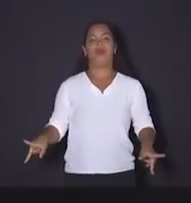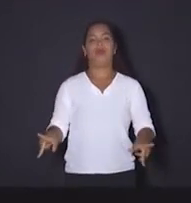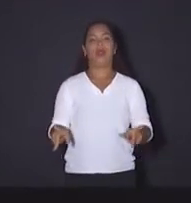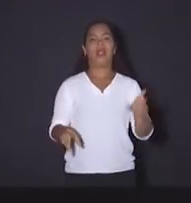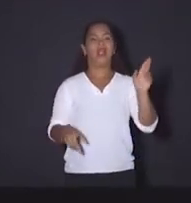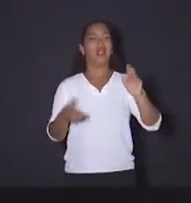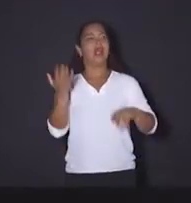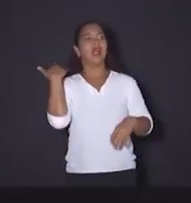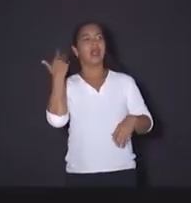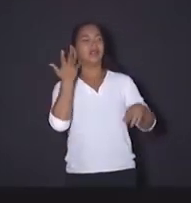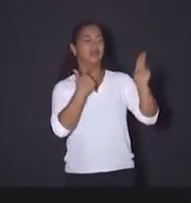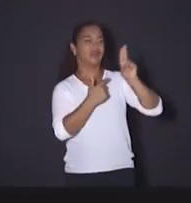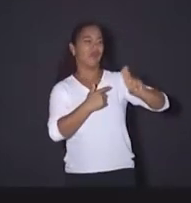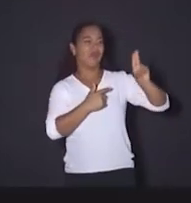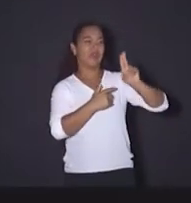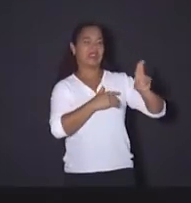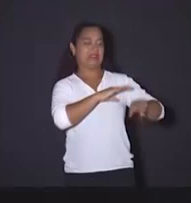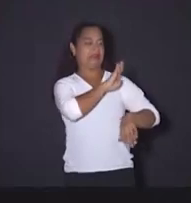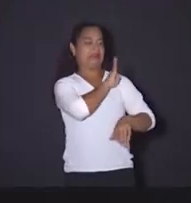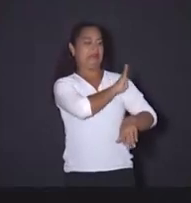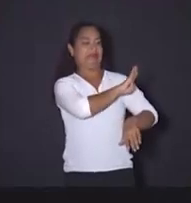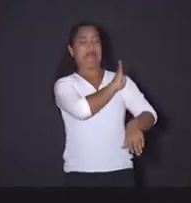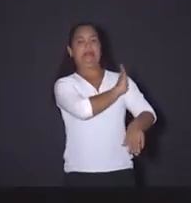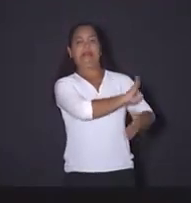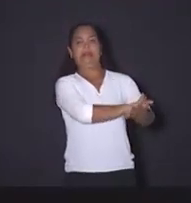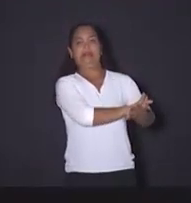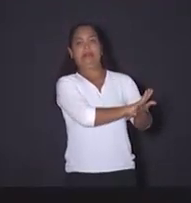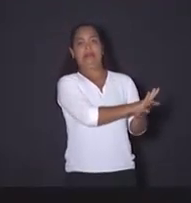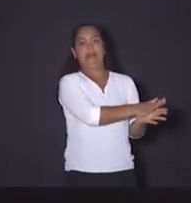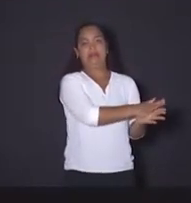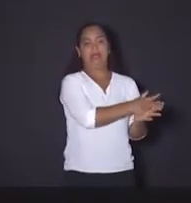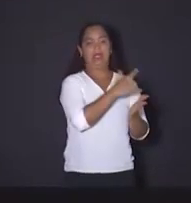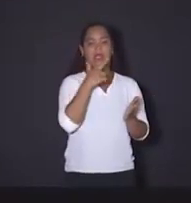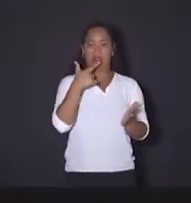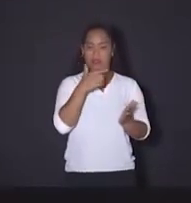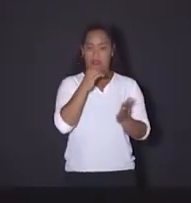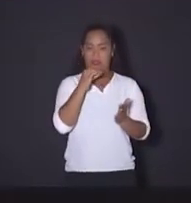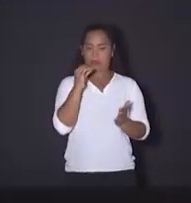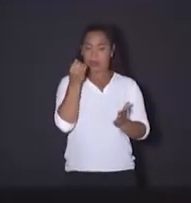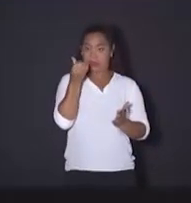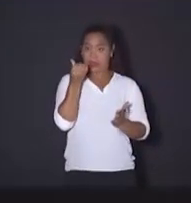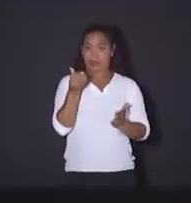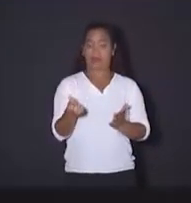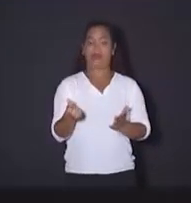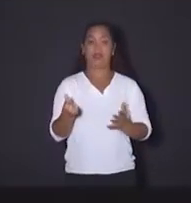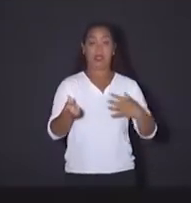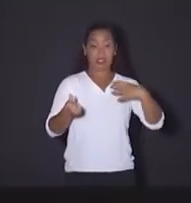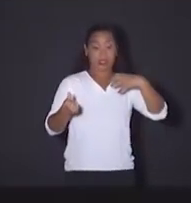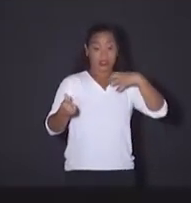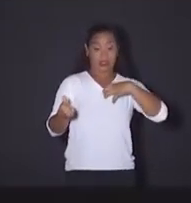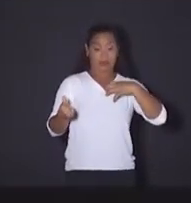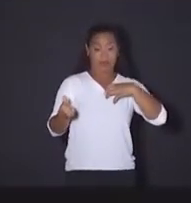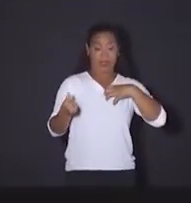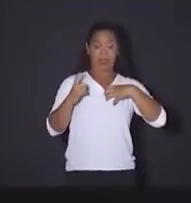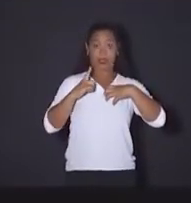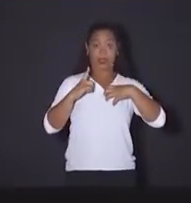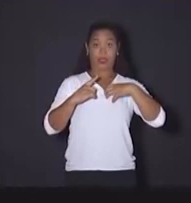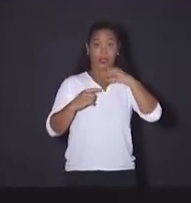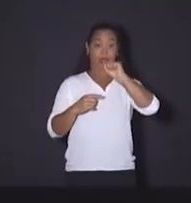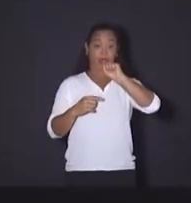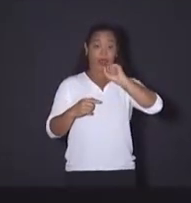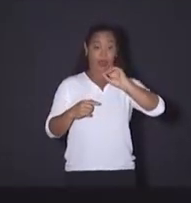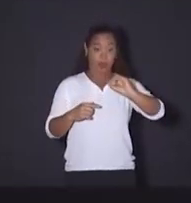universidade excludente que sempre fomos, até 2006. Enquanto Salvador tinha 80%